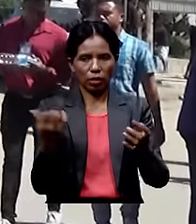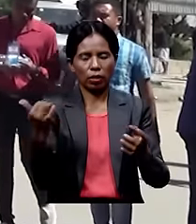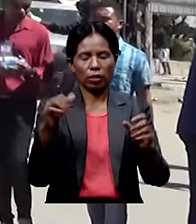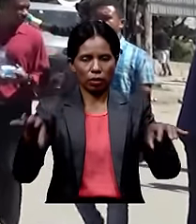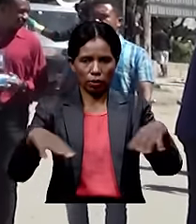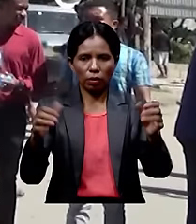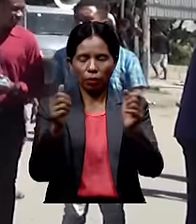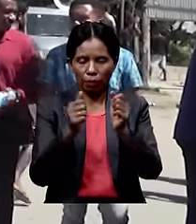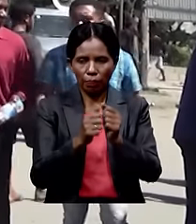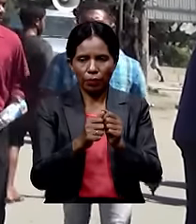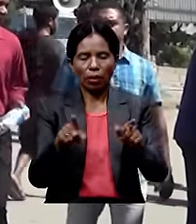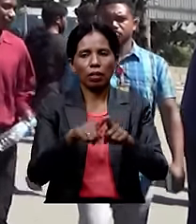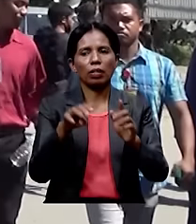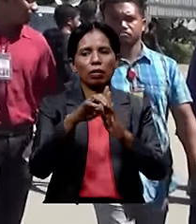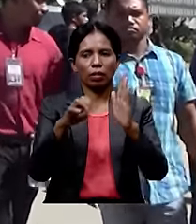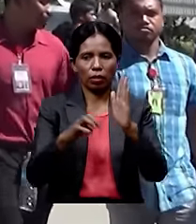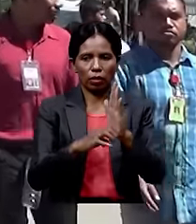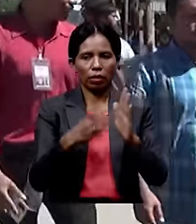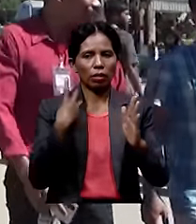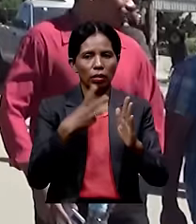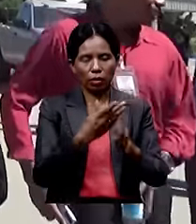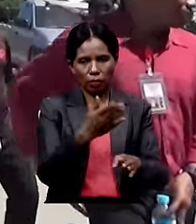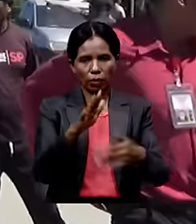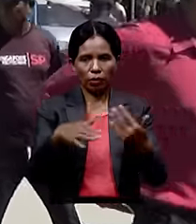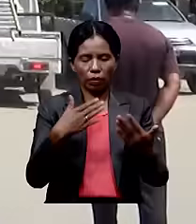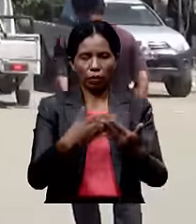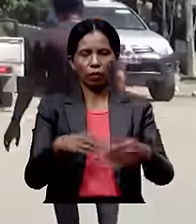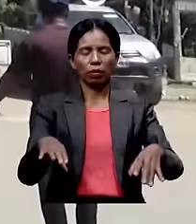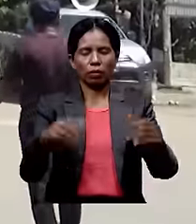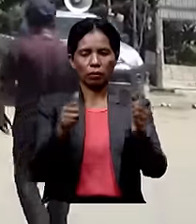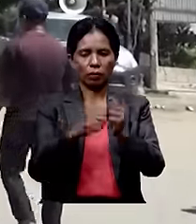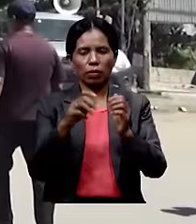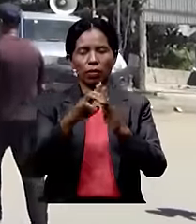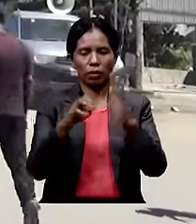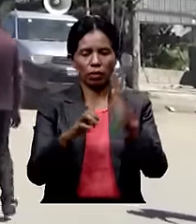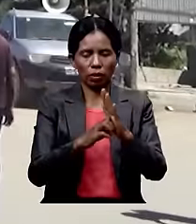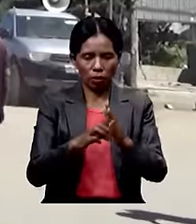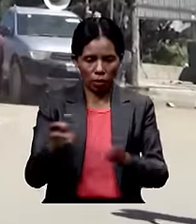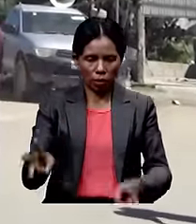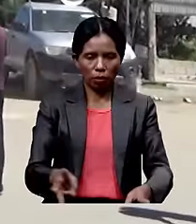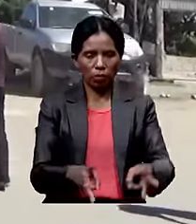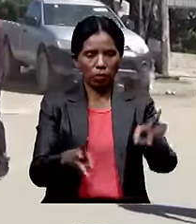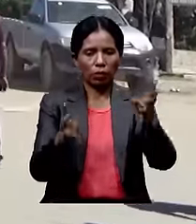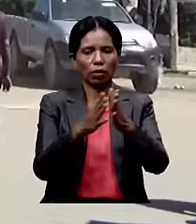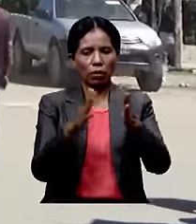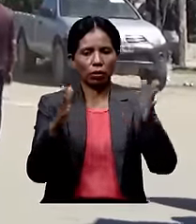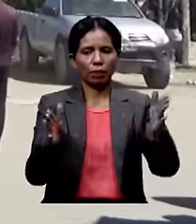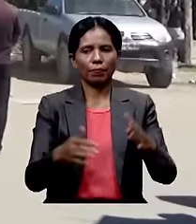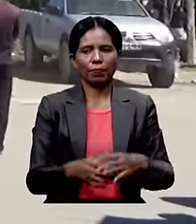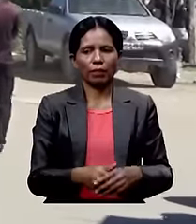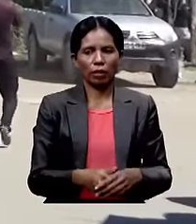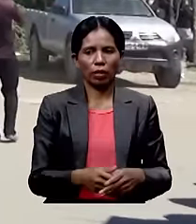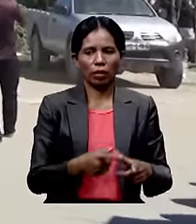pera dari start tepat sira tengko pera be start kota ini dan ne mota be nama ukni ini dan ne sai sira ini